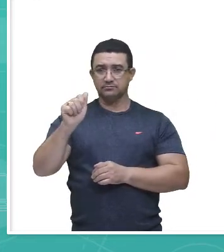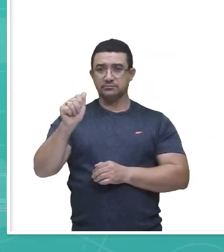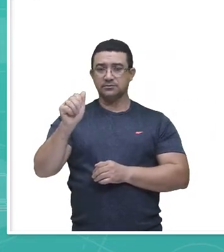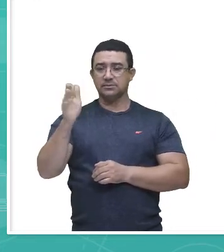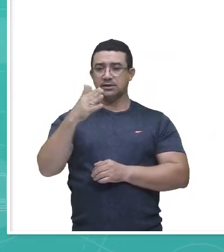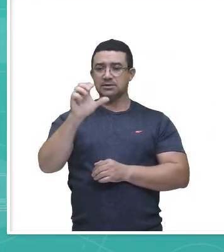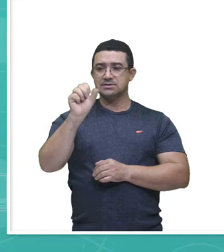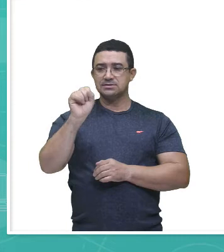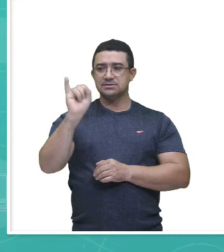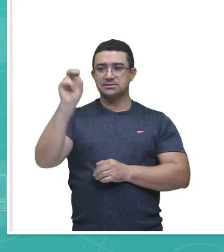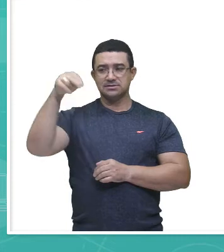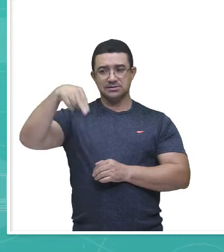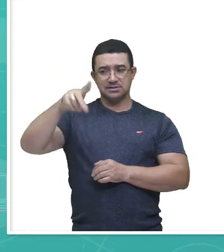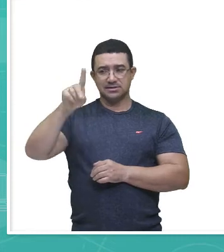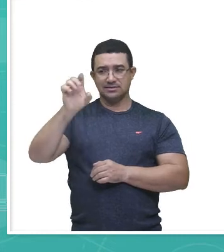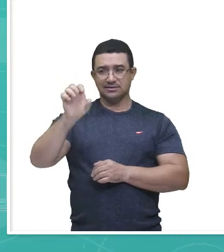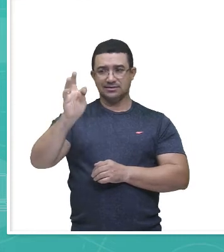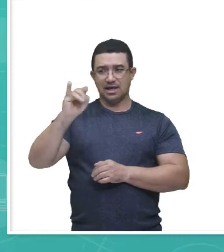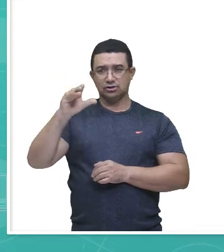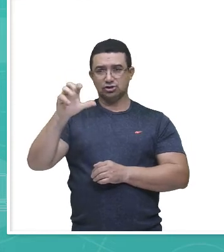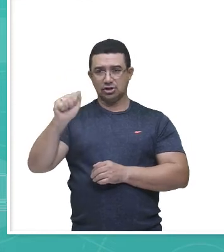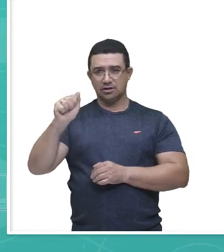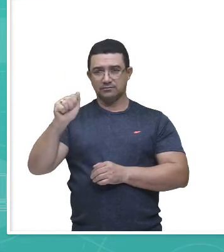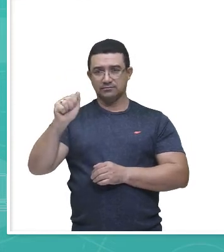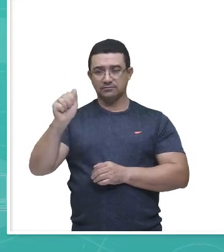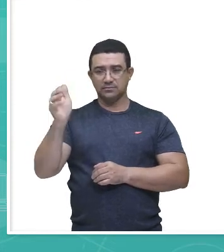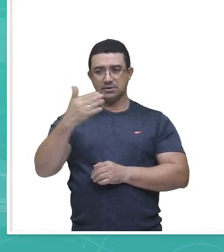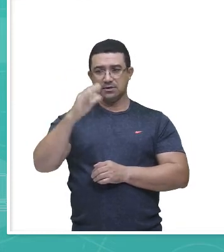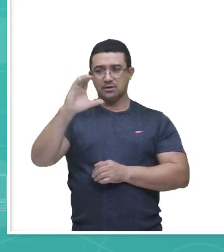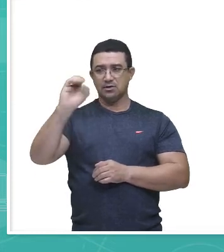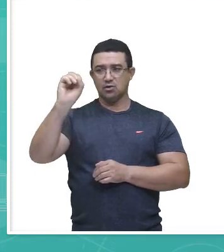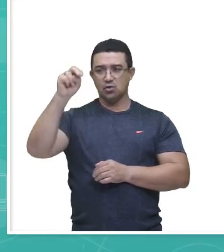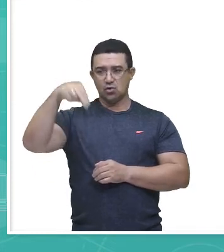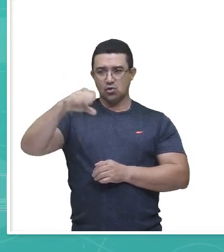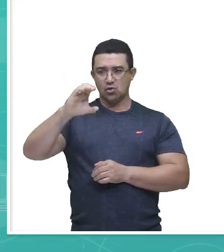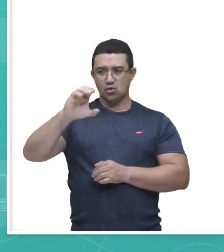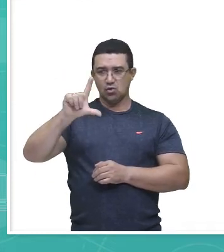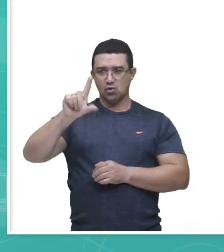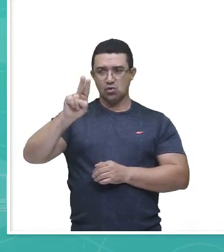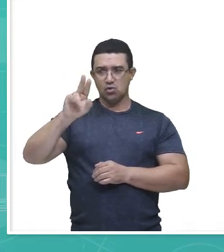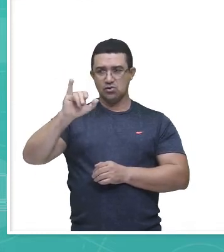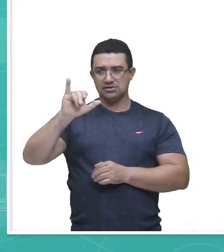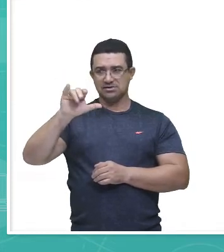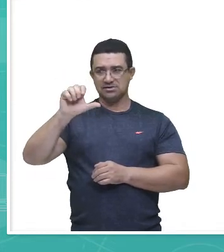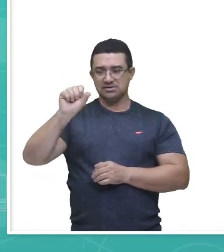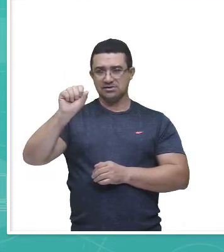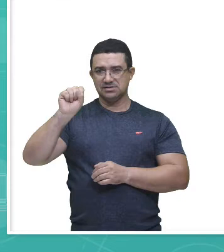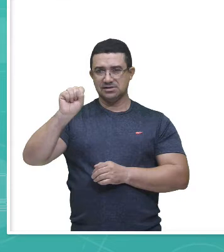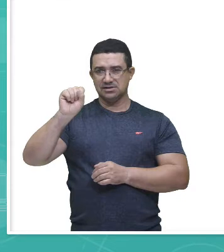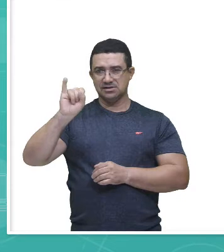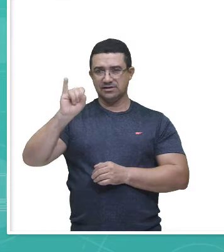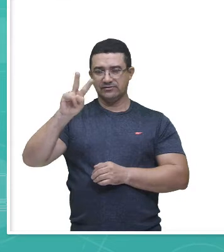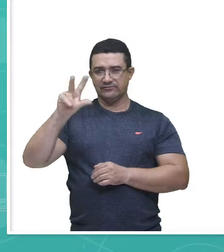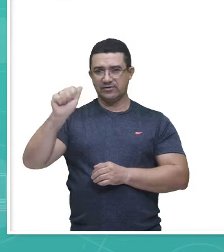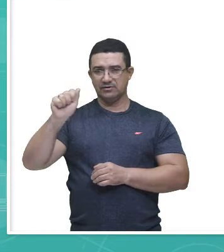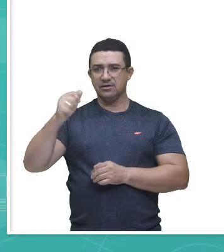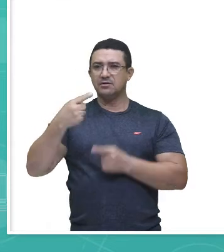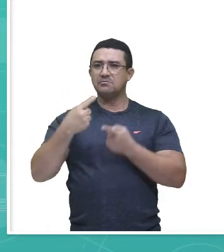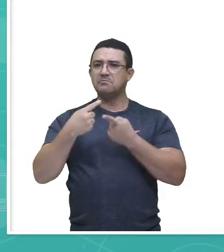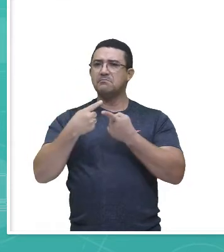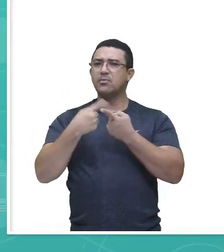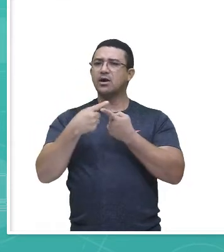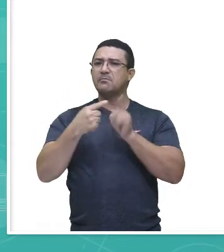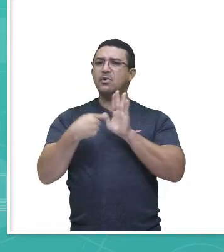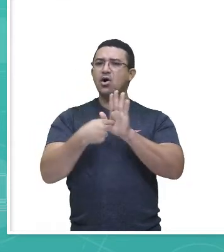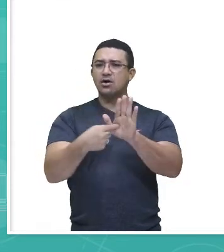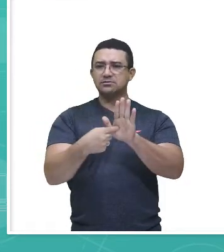sindética, conclusiva, né? Porque eu vou o que é que ela expressa, essa